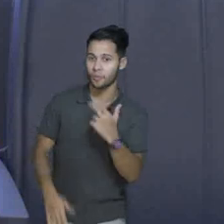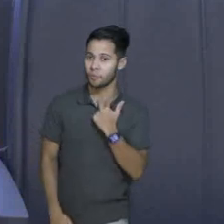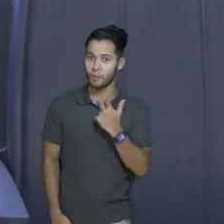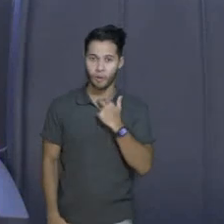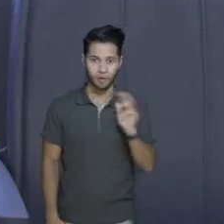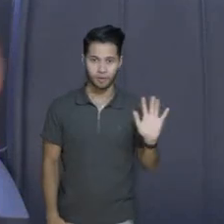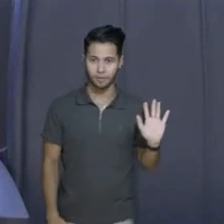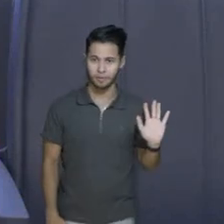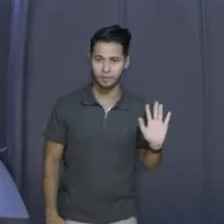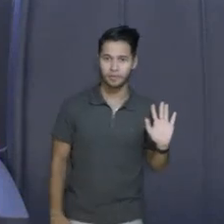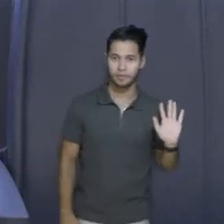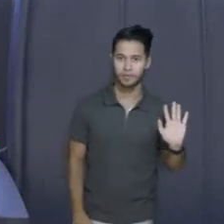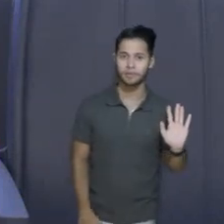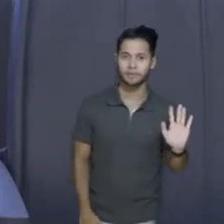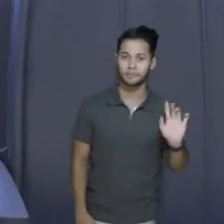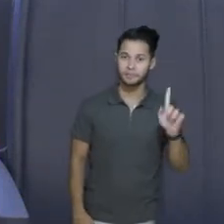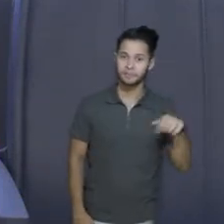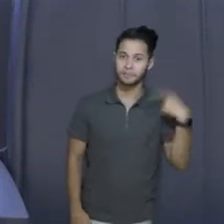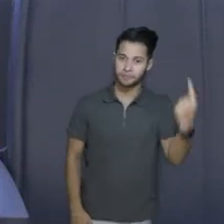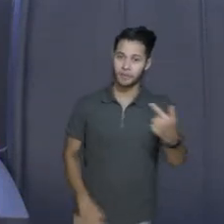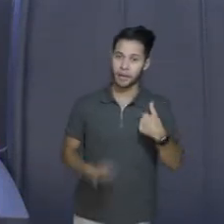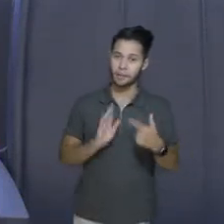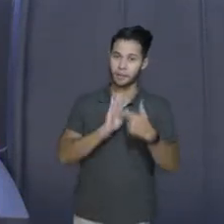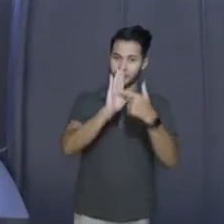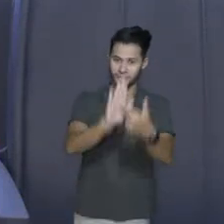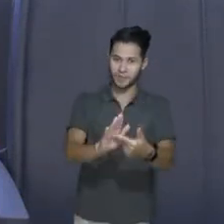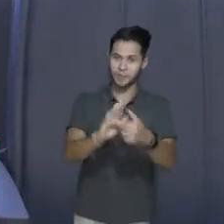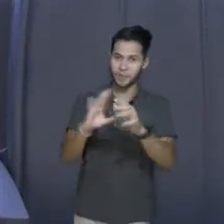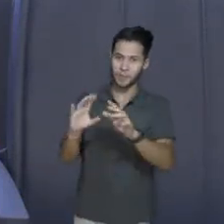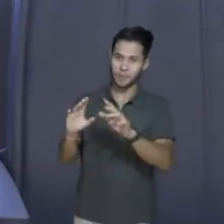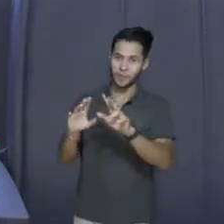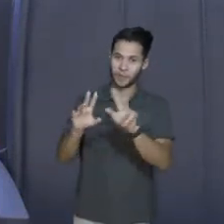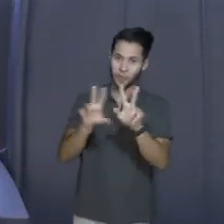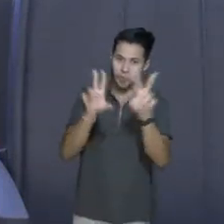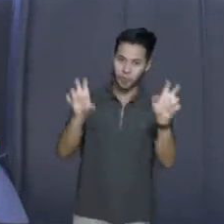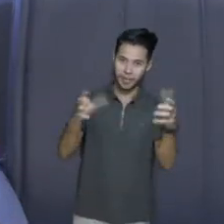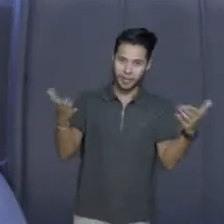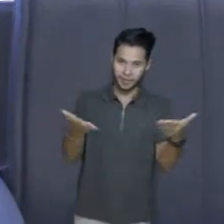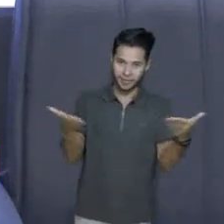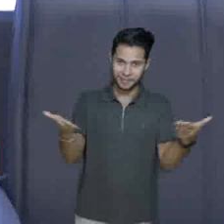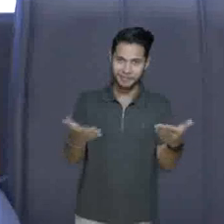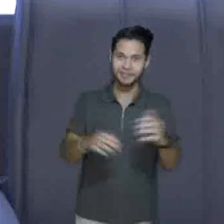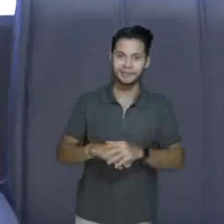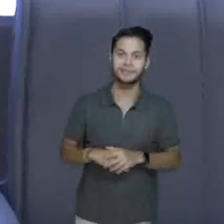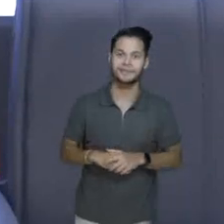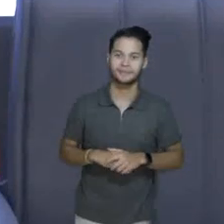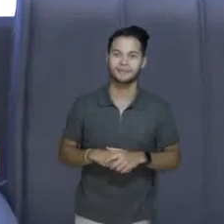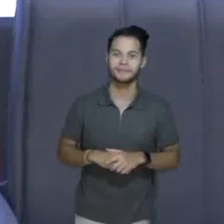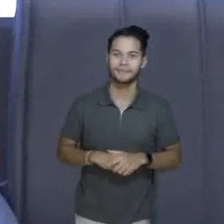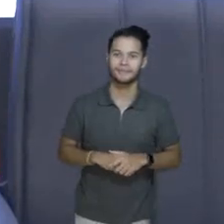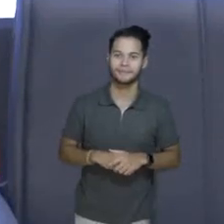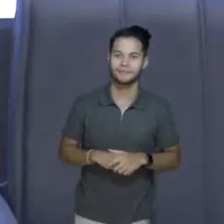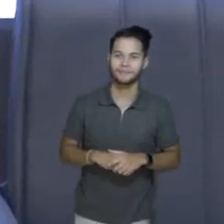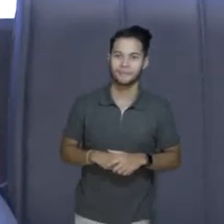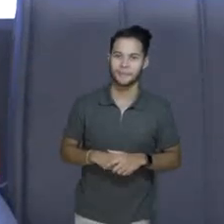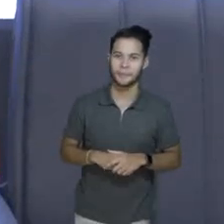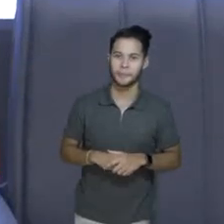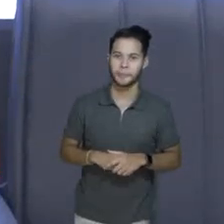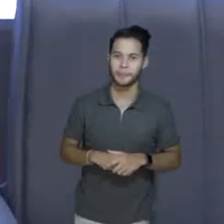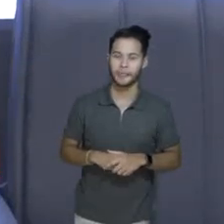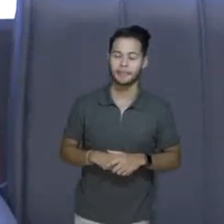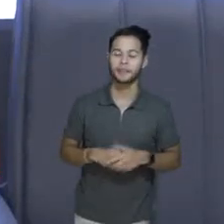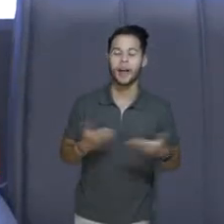do tema dentro do contexto do nosso assunto hoje eu agradeço demais ao Afonso de me dar mais uma oportunidade de de